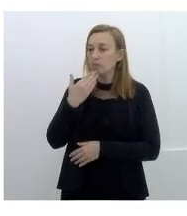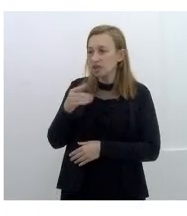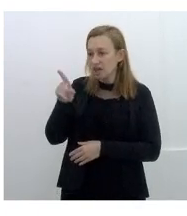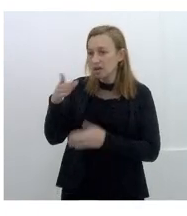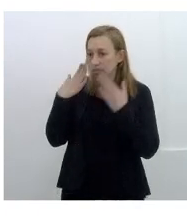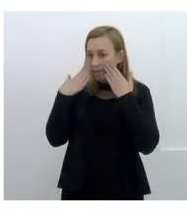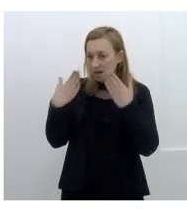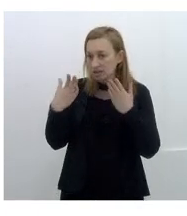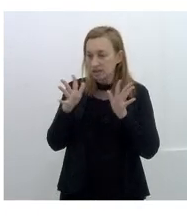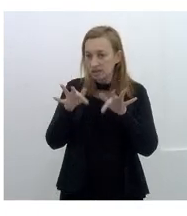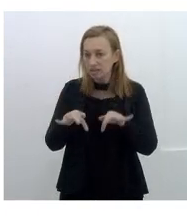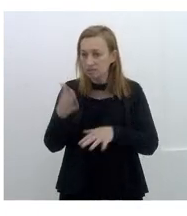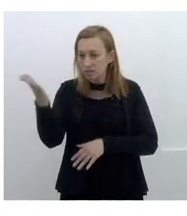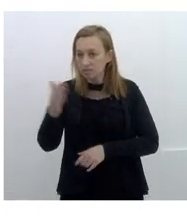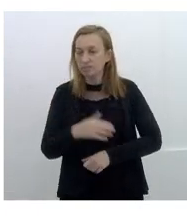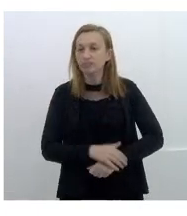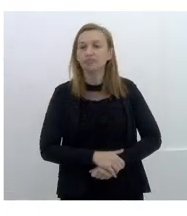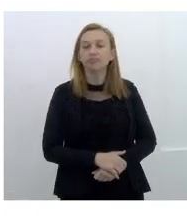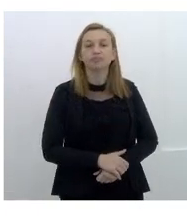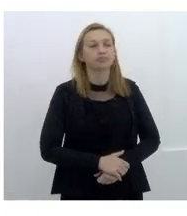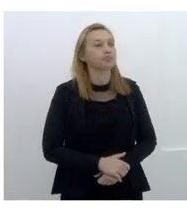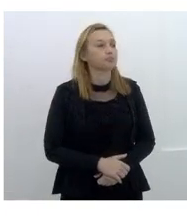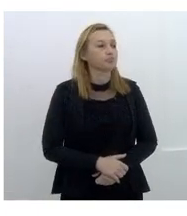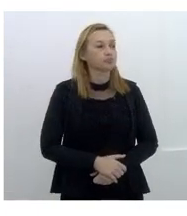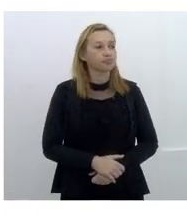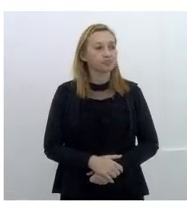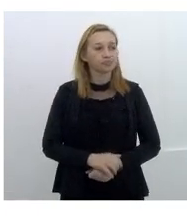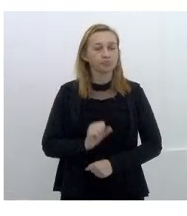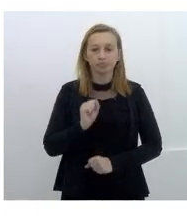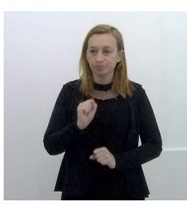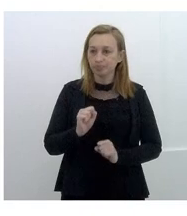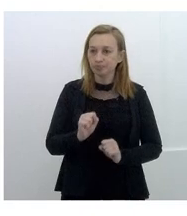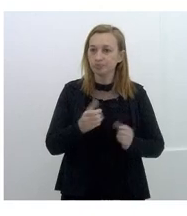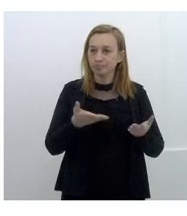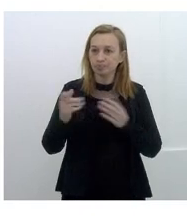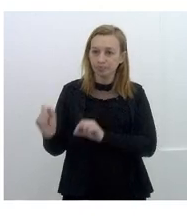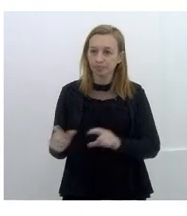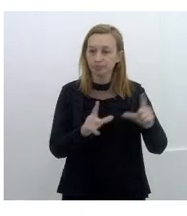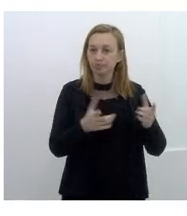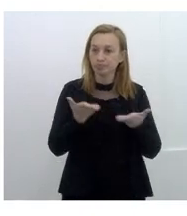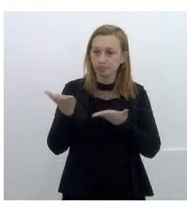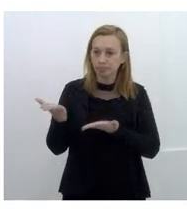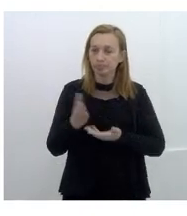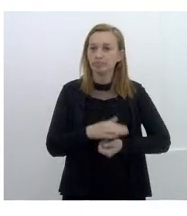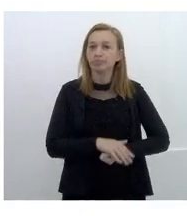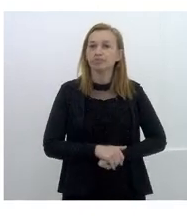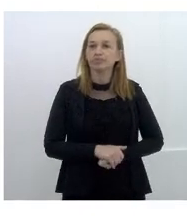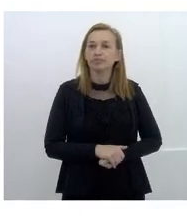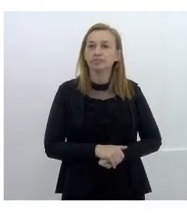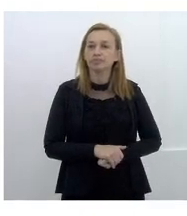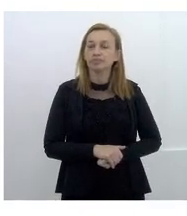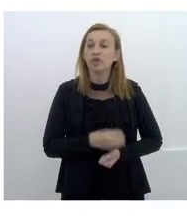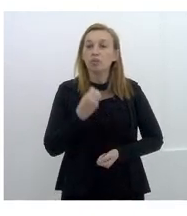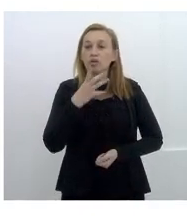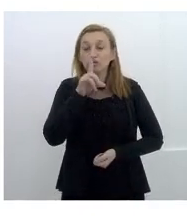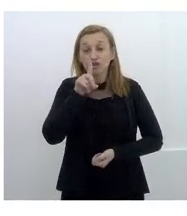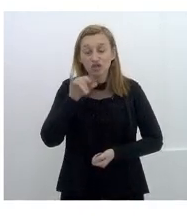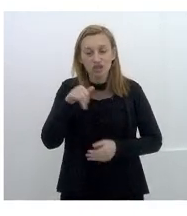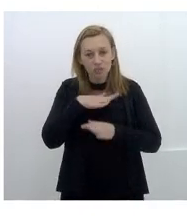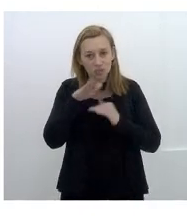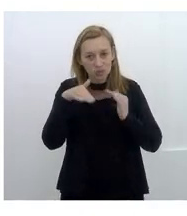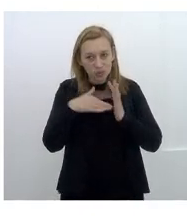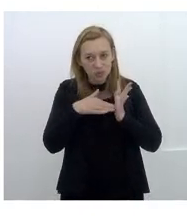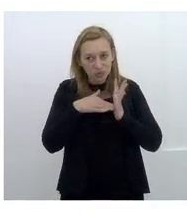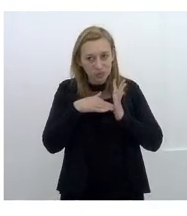restante da apresentação Marcelo por favor e pode passar por favor a próxima e é Bom Dia turma